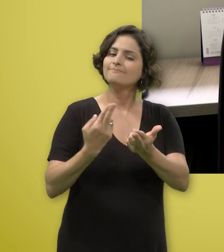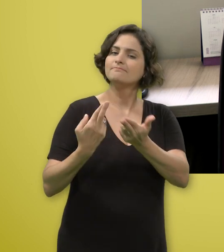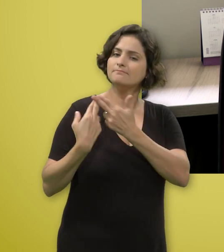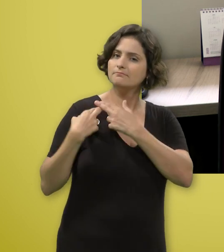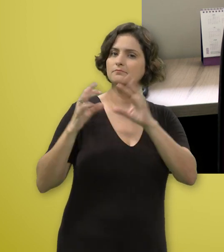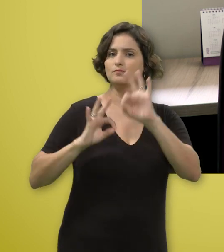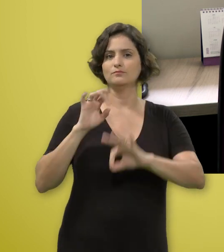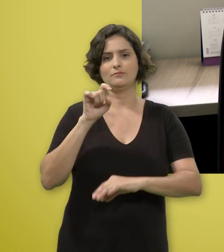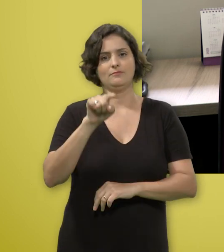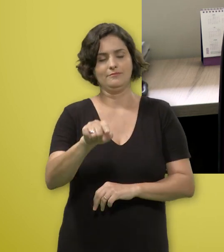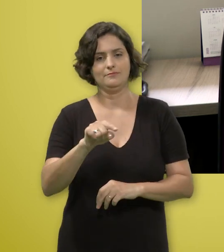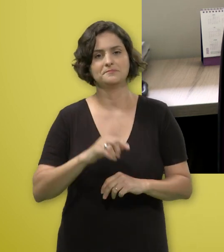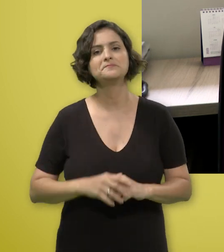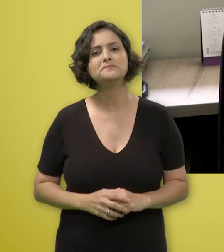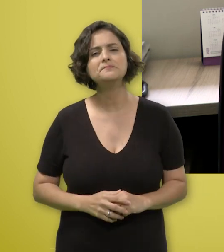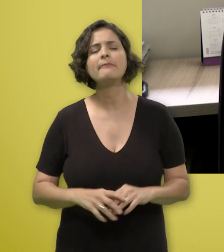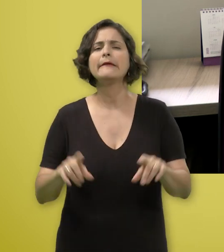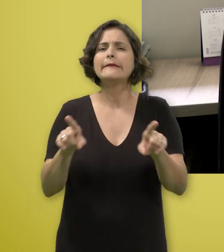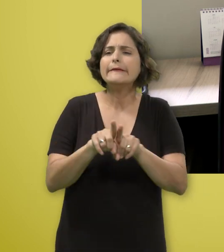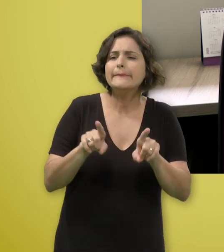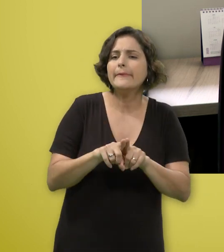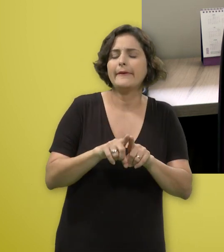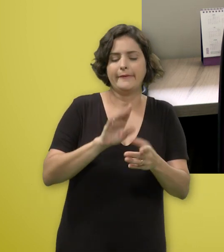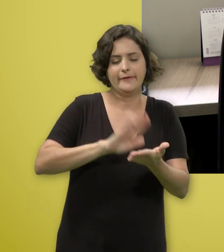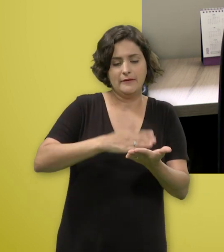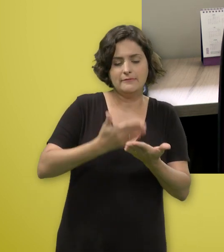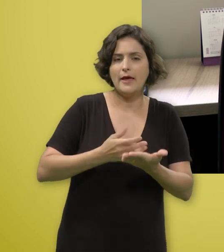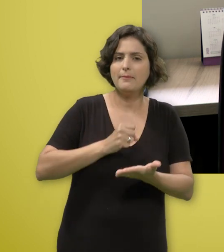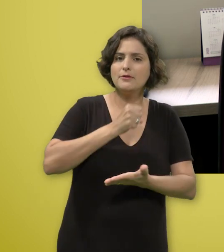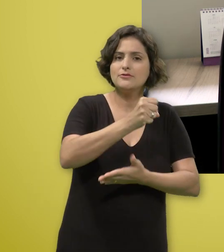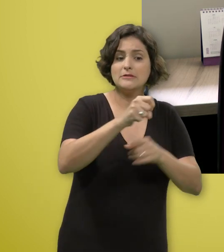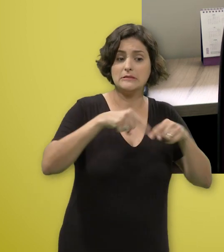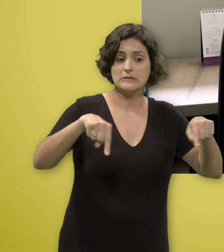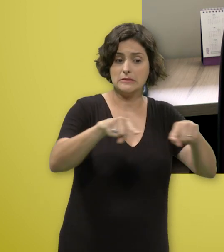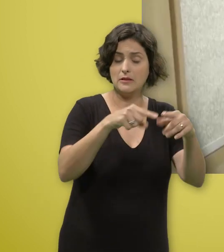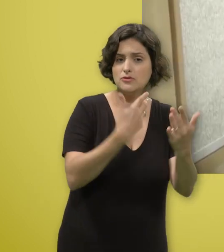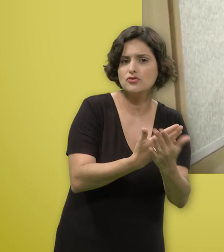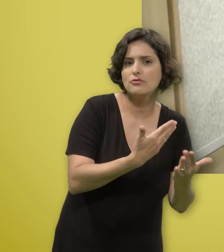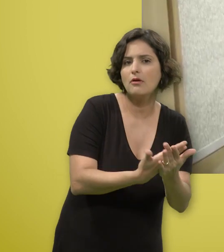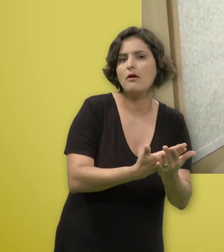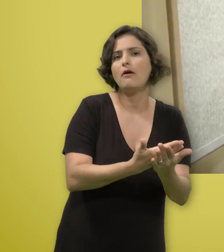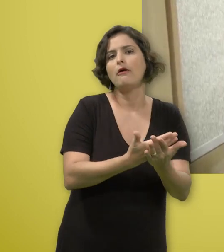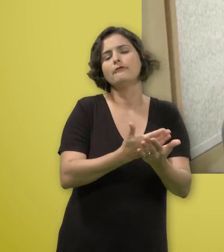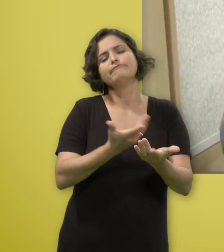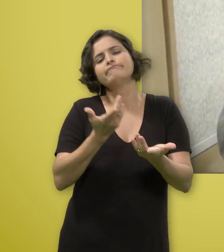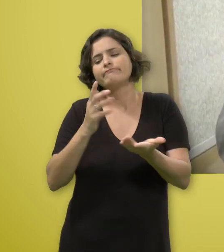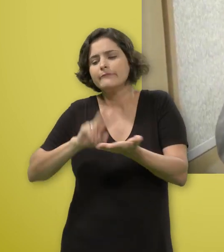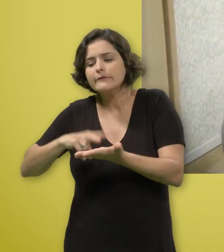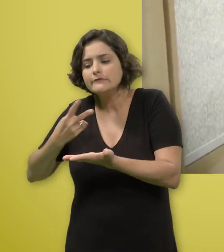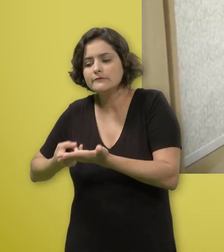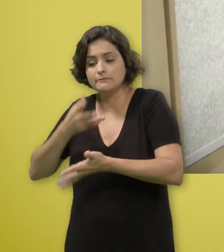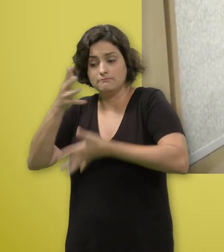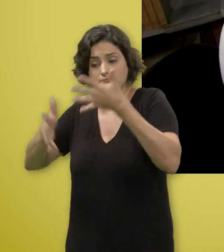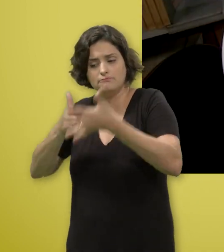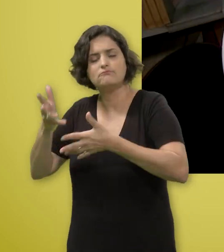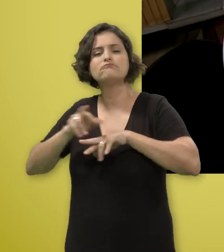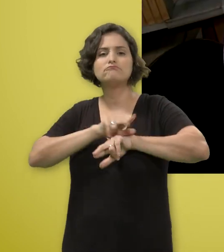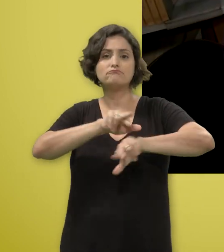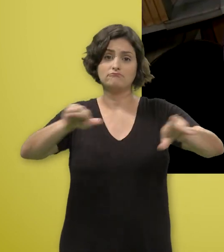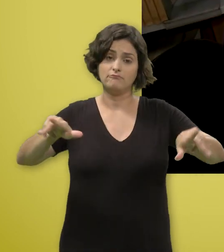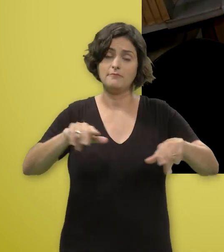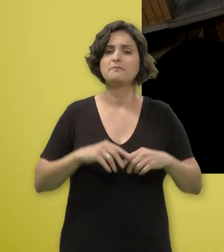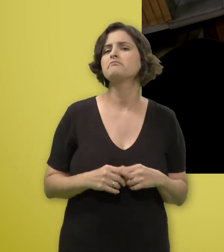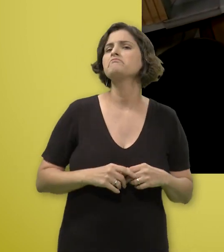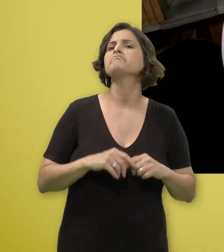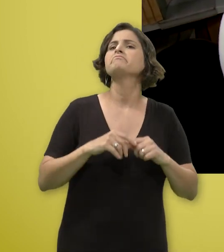pessoa com deficiência no registro. Nós trabalhamos com o serviço de tradutores e intérpretes de libras, produção